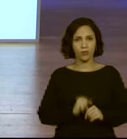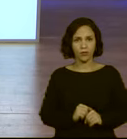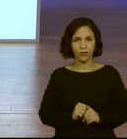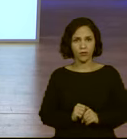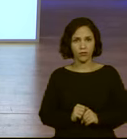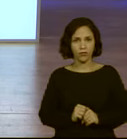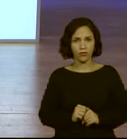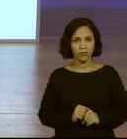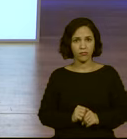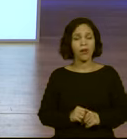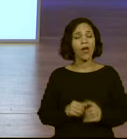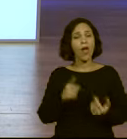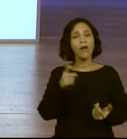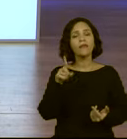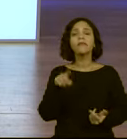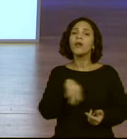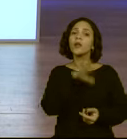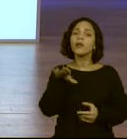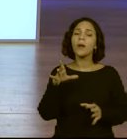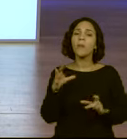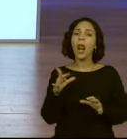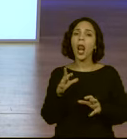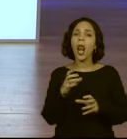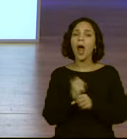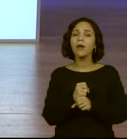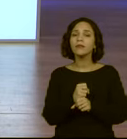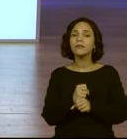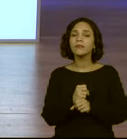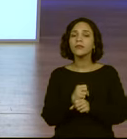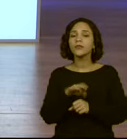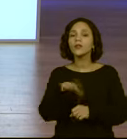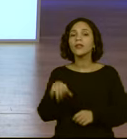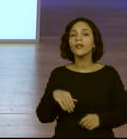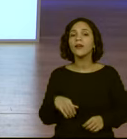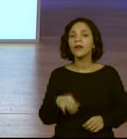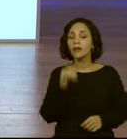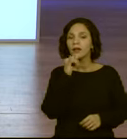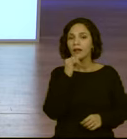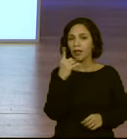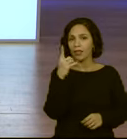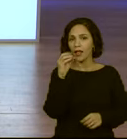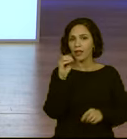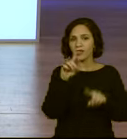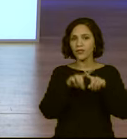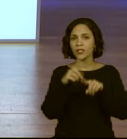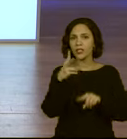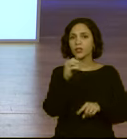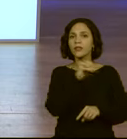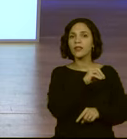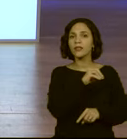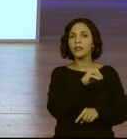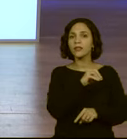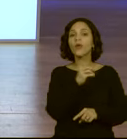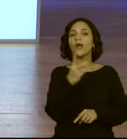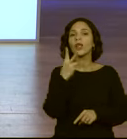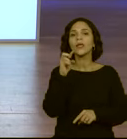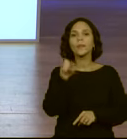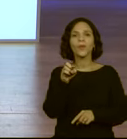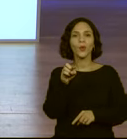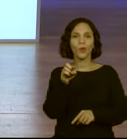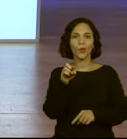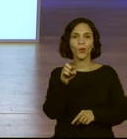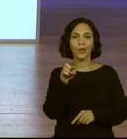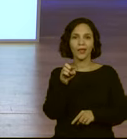aí no fim das contas essa pessoa acabou pagando quanto 10 parcelas vezes r$ 200 r$